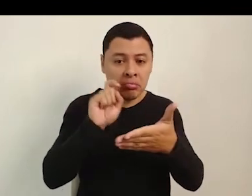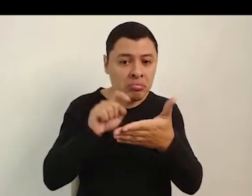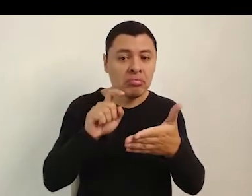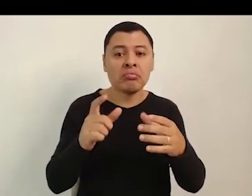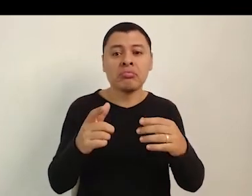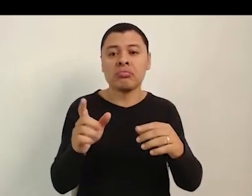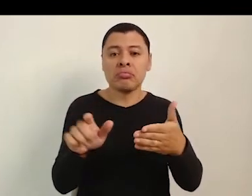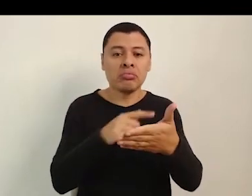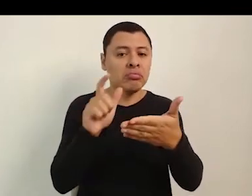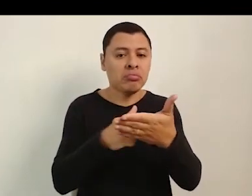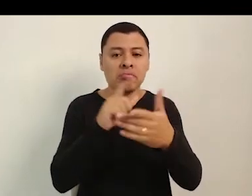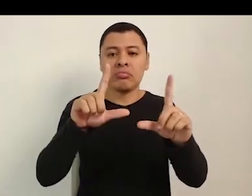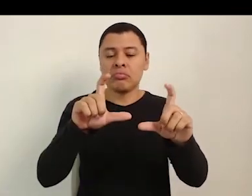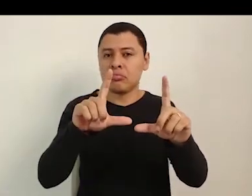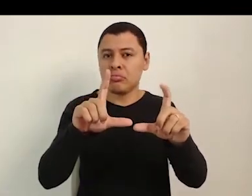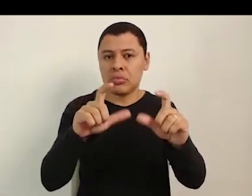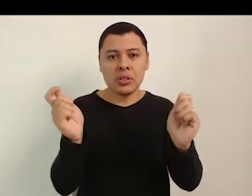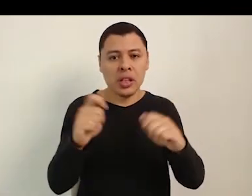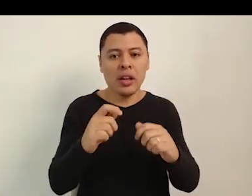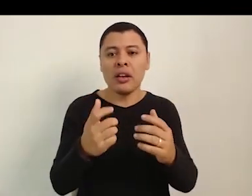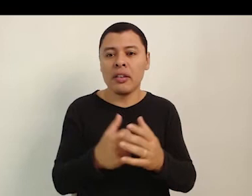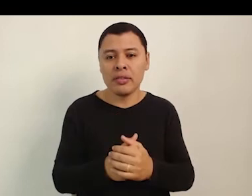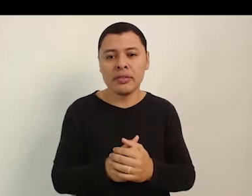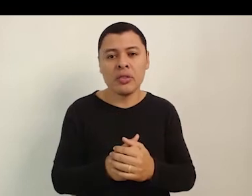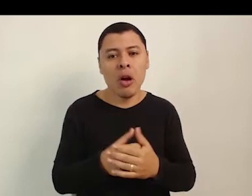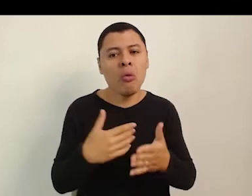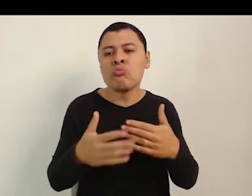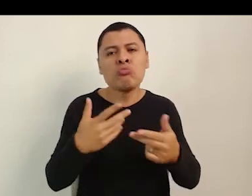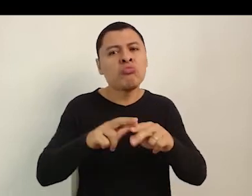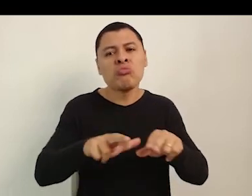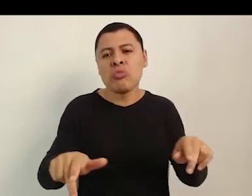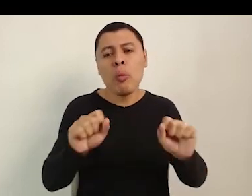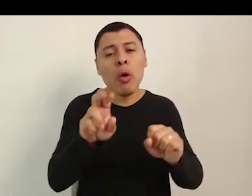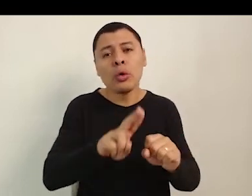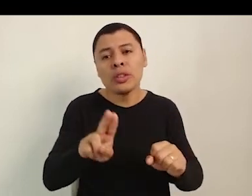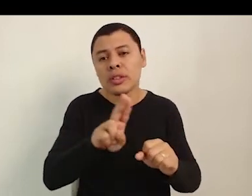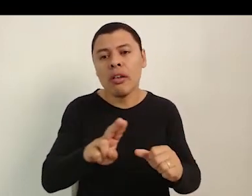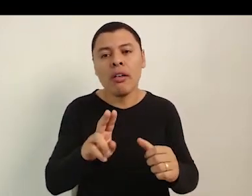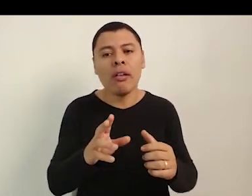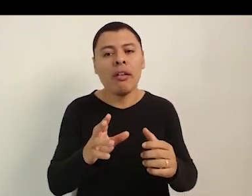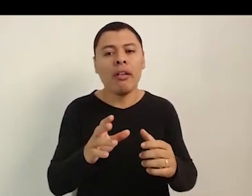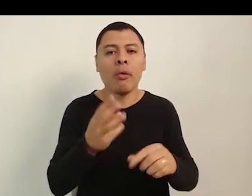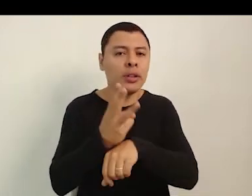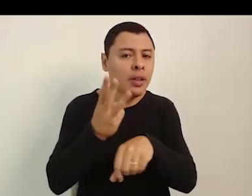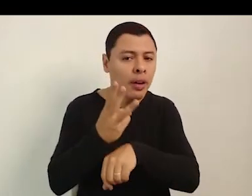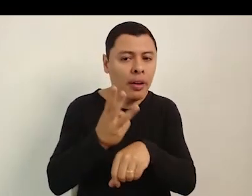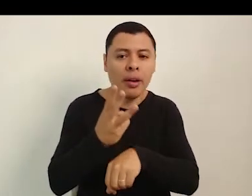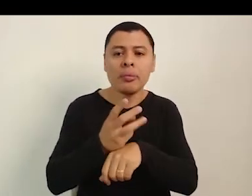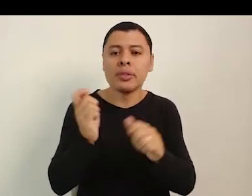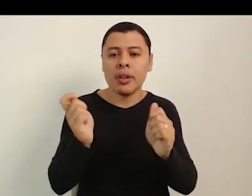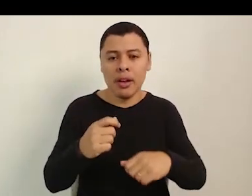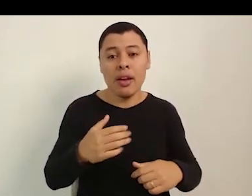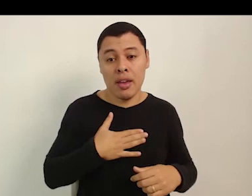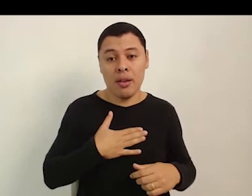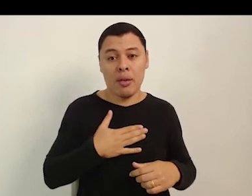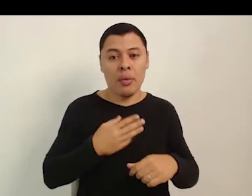Like pictures. What else? You can use like WhatsApp. That's my dad's